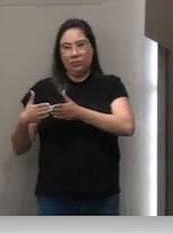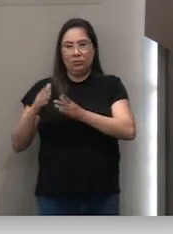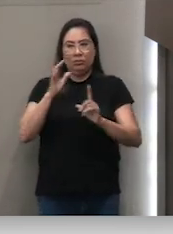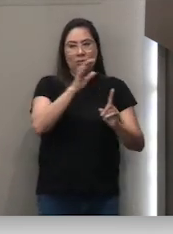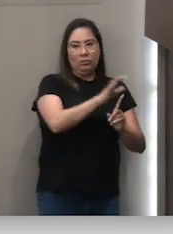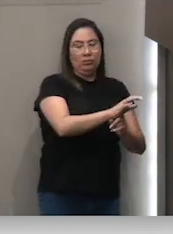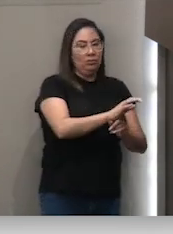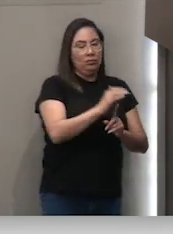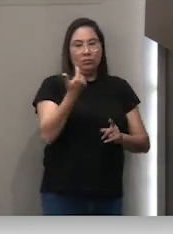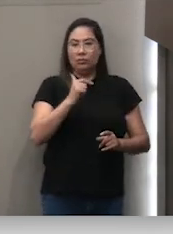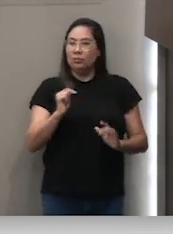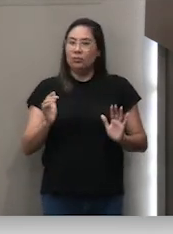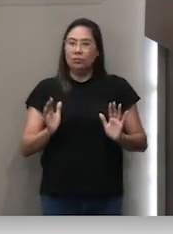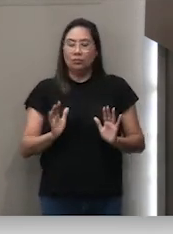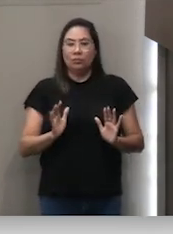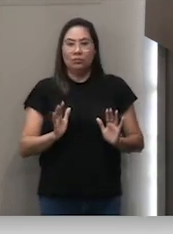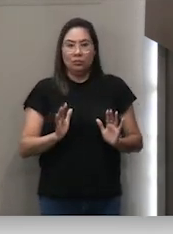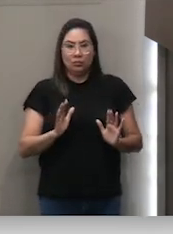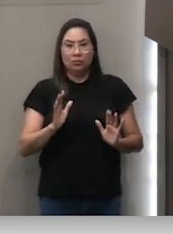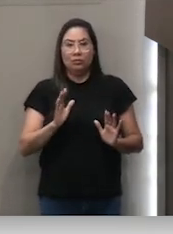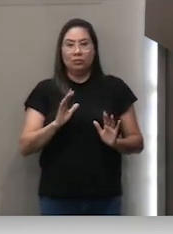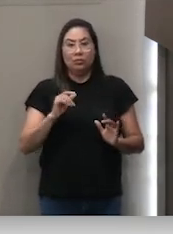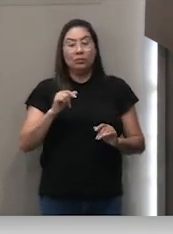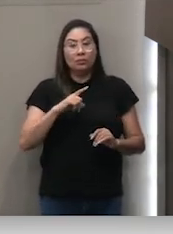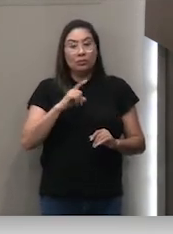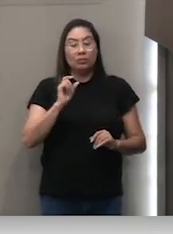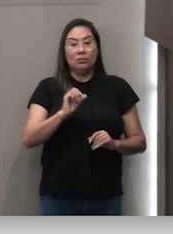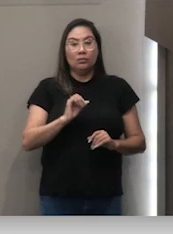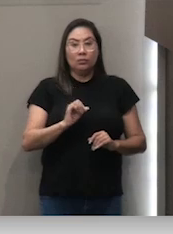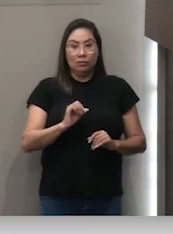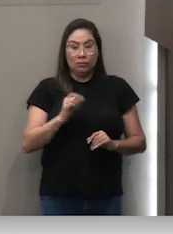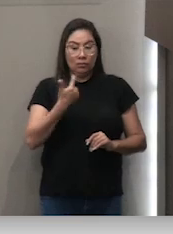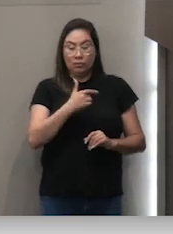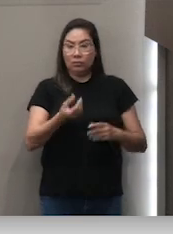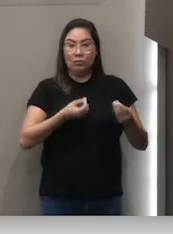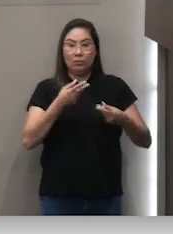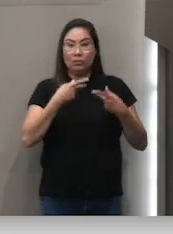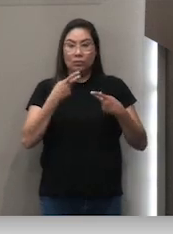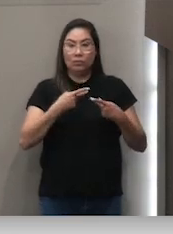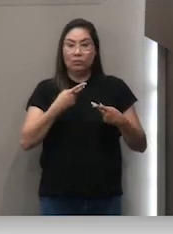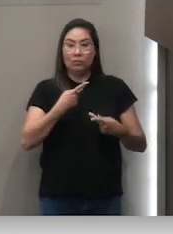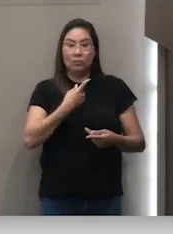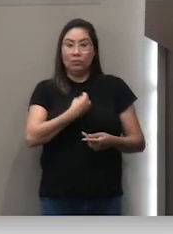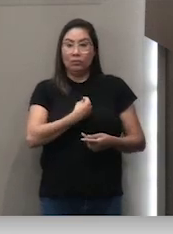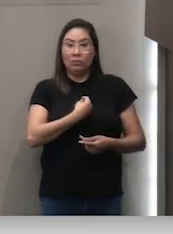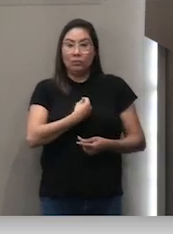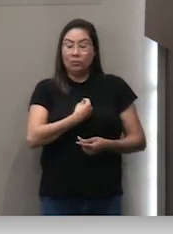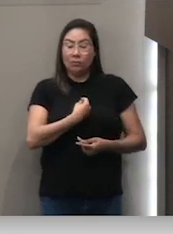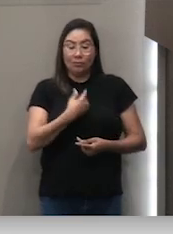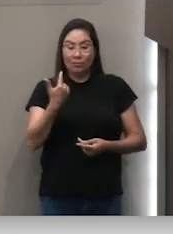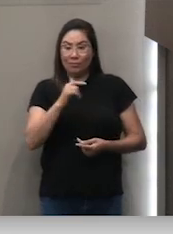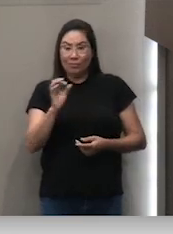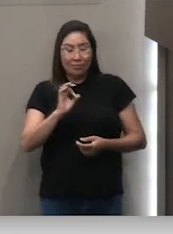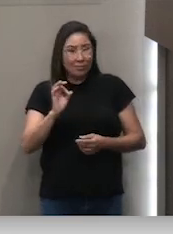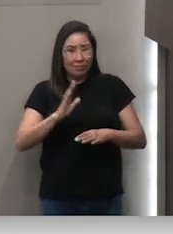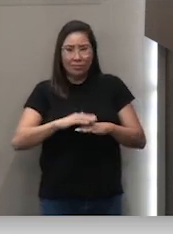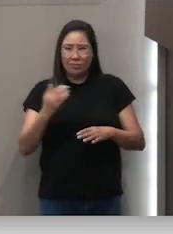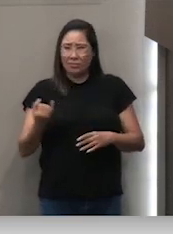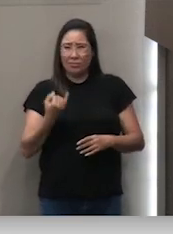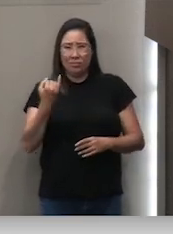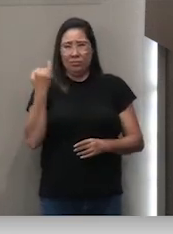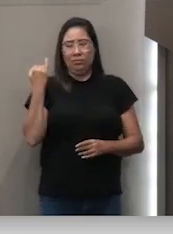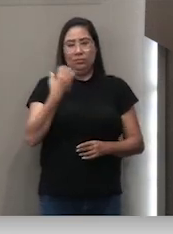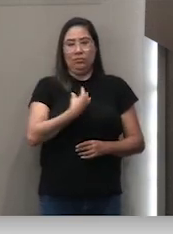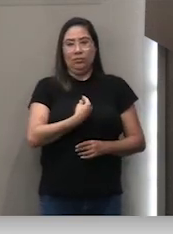discursos nesse caso. Existe sim, isso é fato, inegável. Uma vida foi tirada, e isso não existe bem maior do que isso.